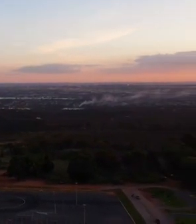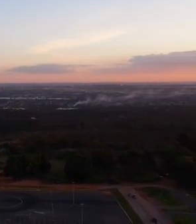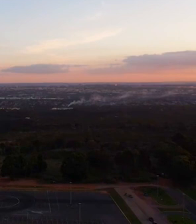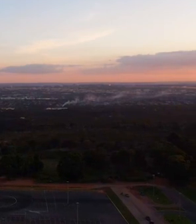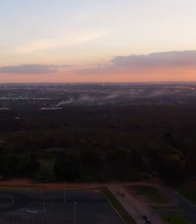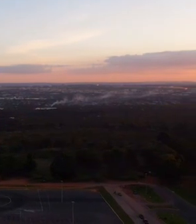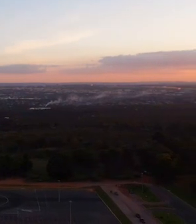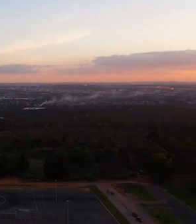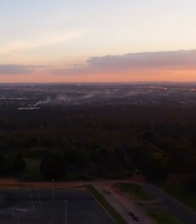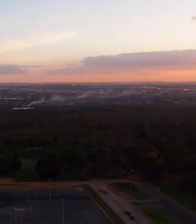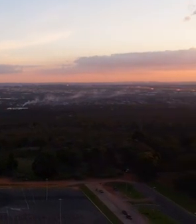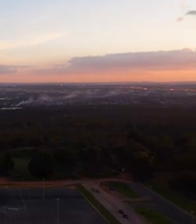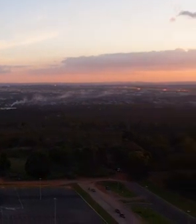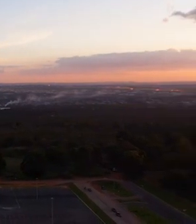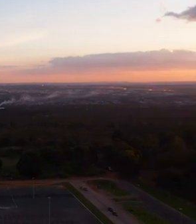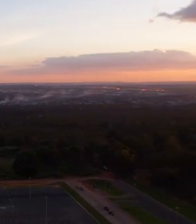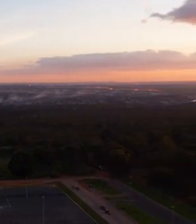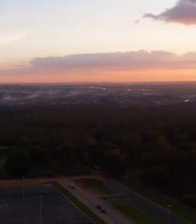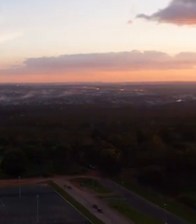Música